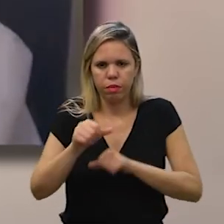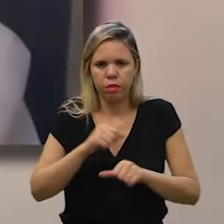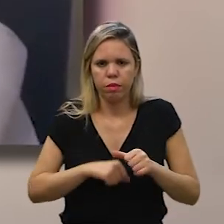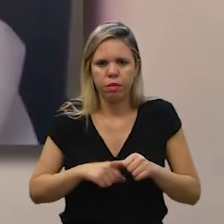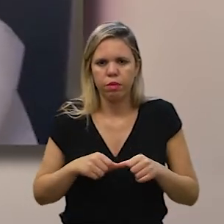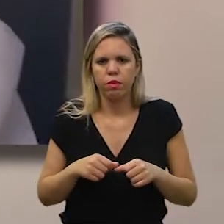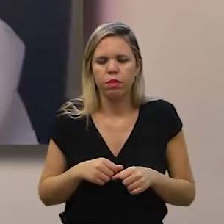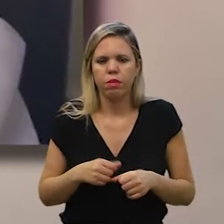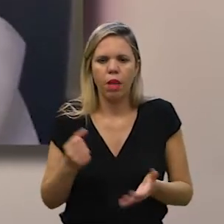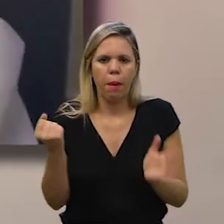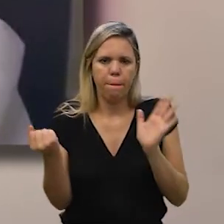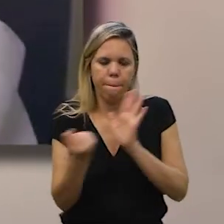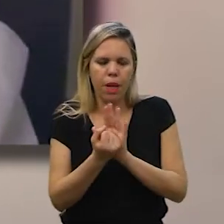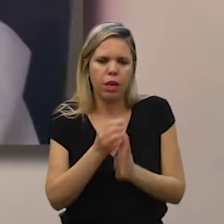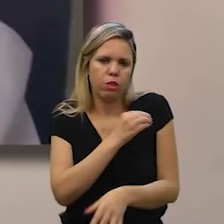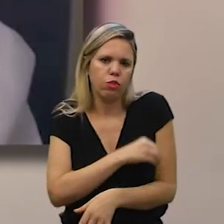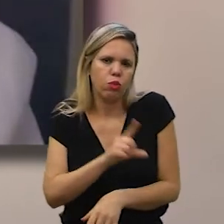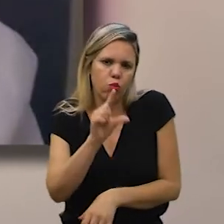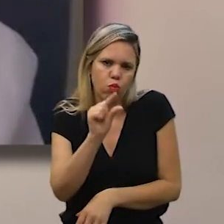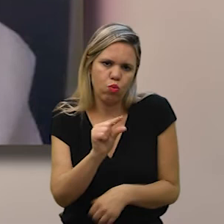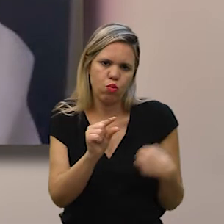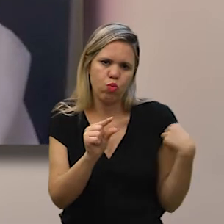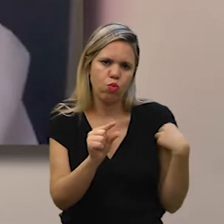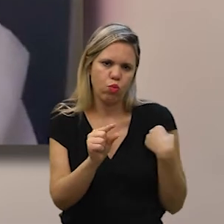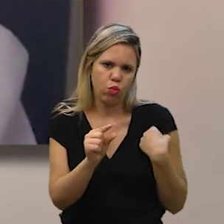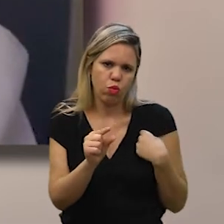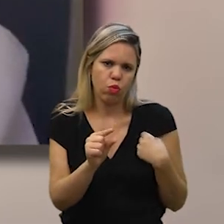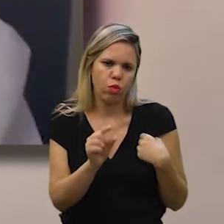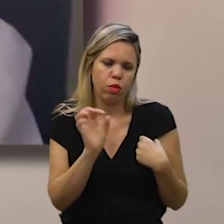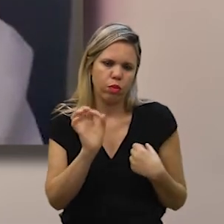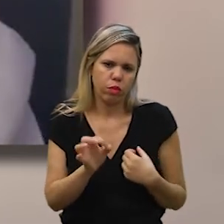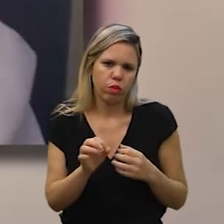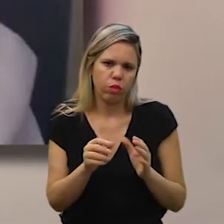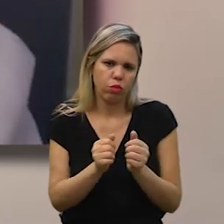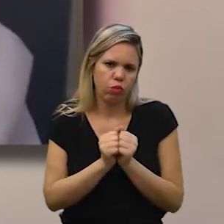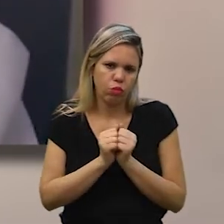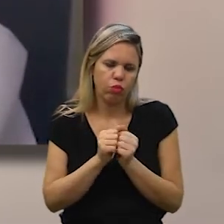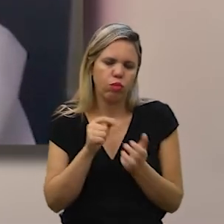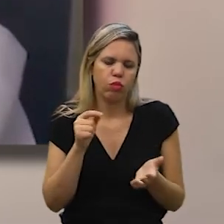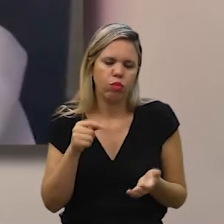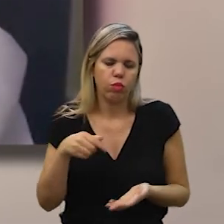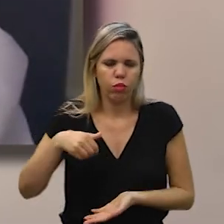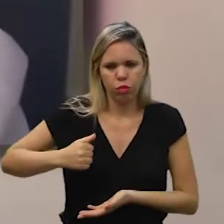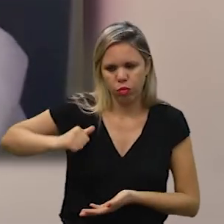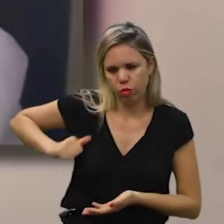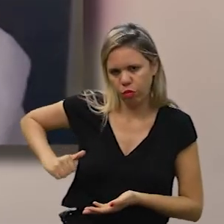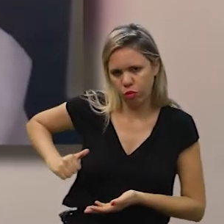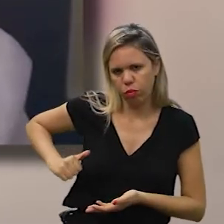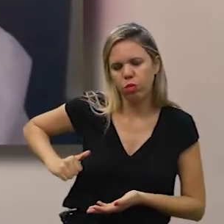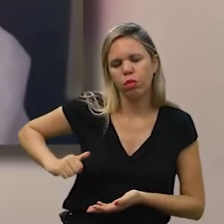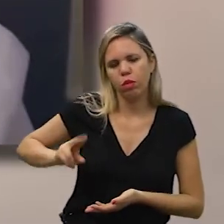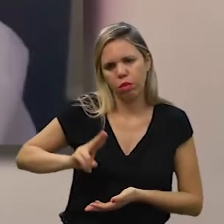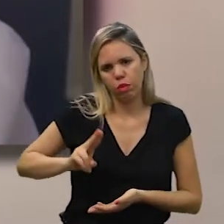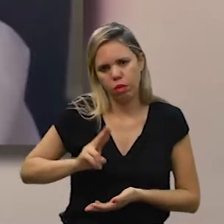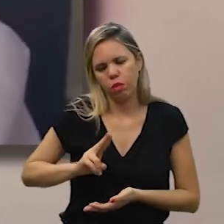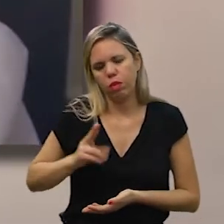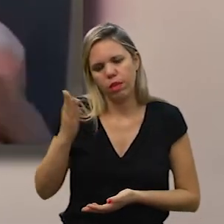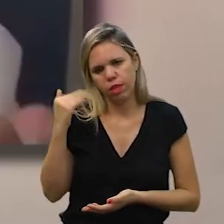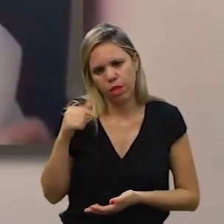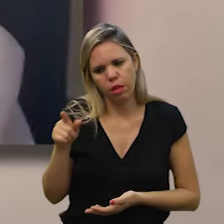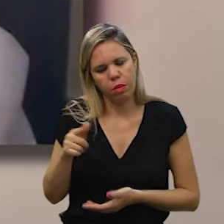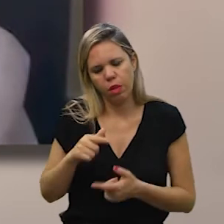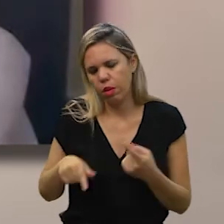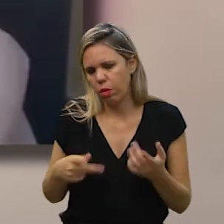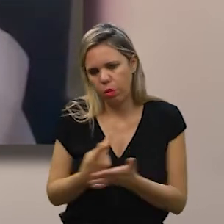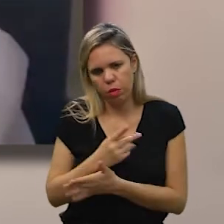trocar a marca do álcool gel e carrega um pouquinho do álcool gel com ela na mão, na bolsa, né? Que ela sabe